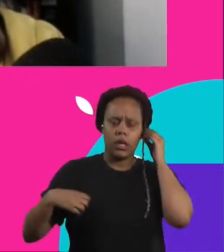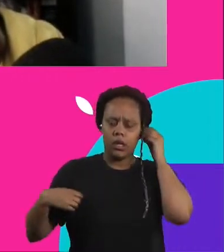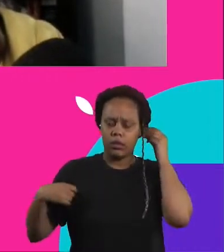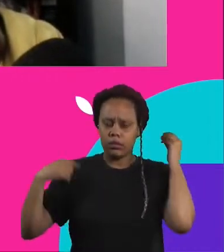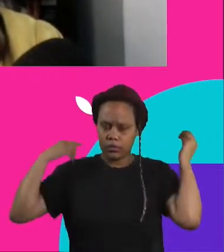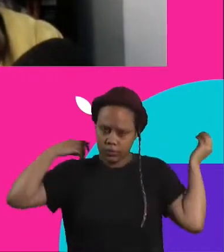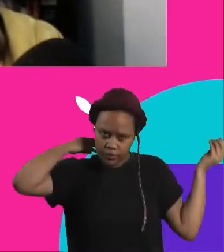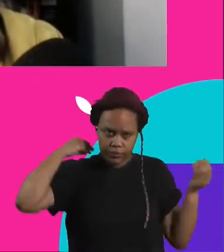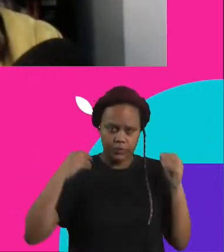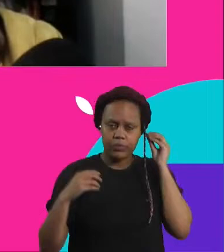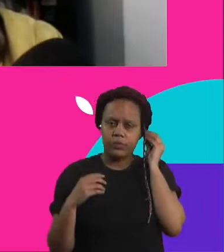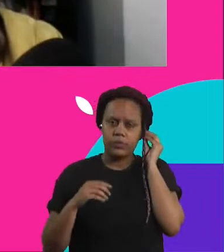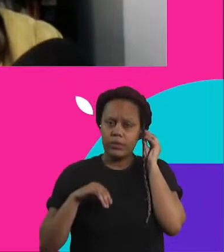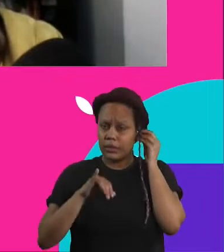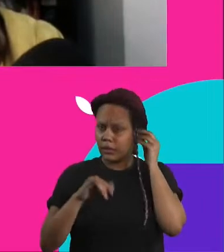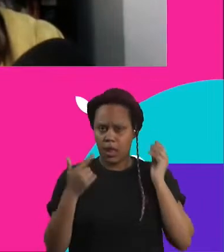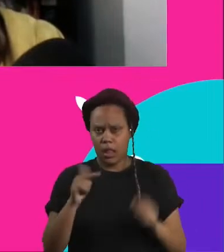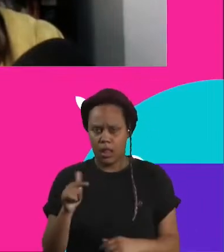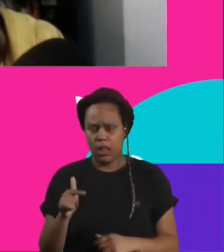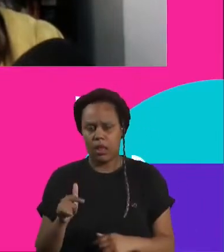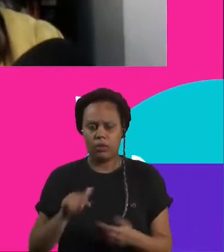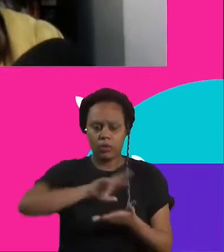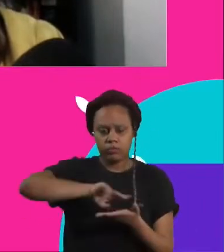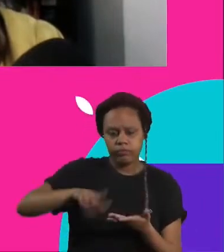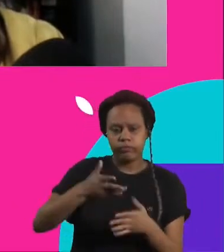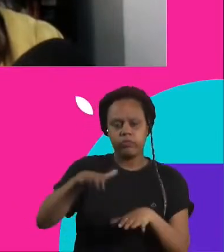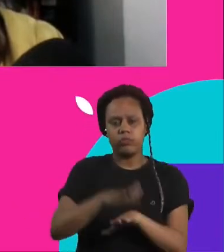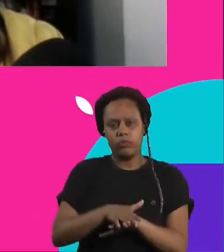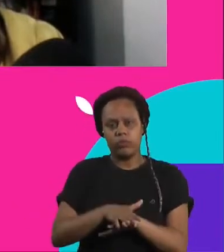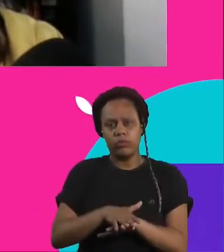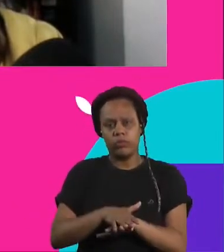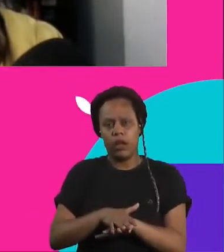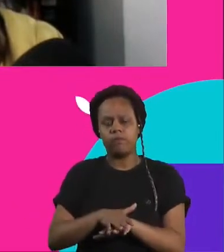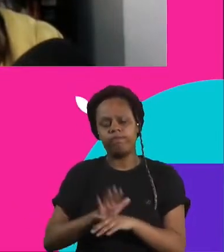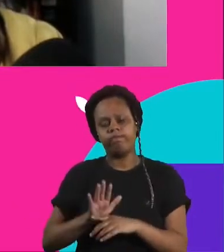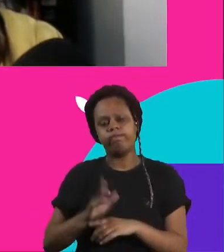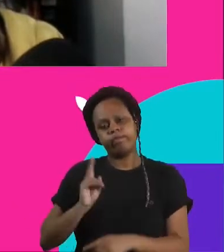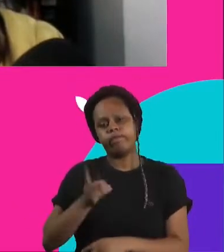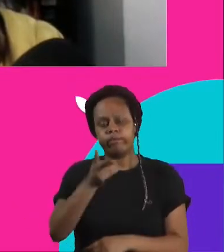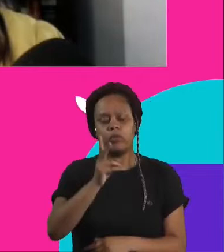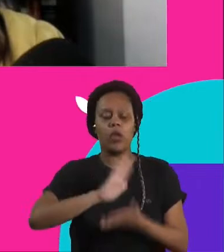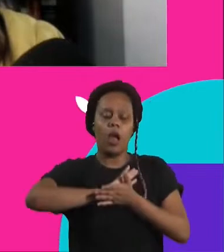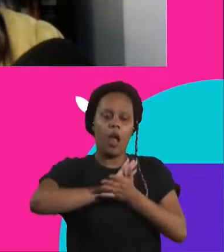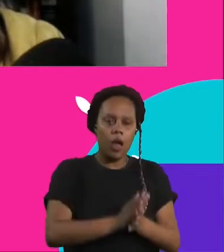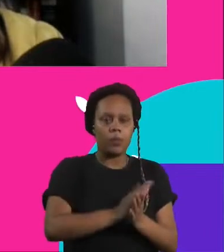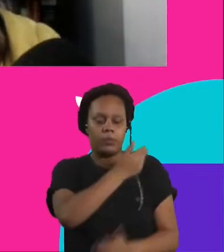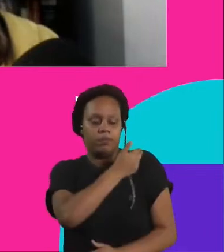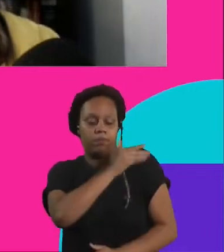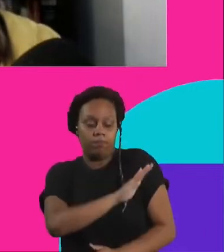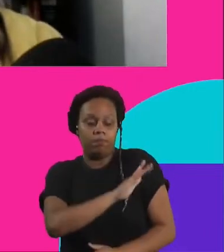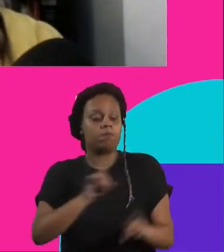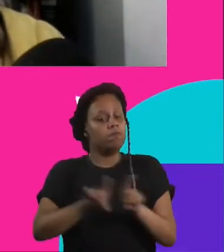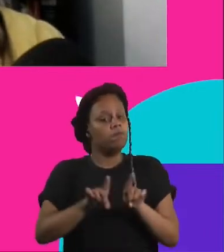que sejam inclusivos e diversos, elas certamente vão reproduzir, né, estruturas de preconceito, estruturas de opressão que moldam as